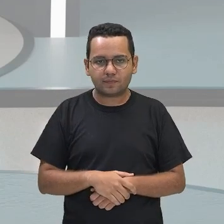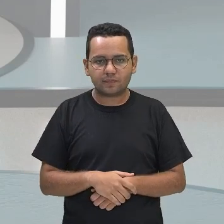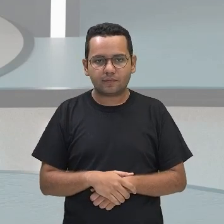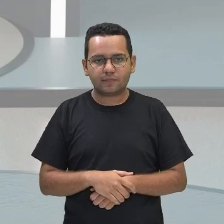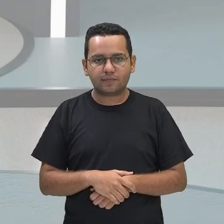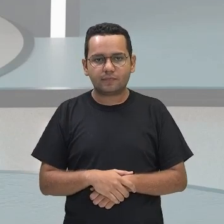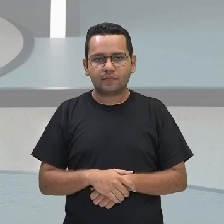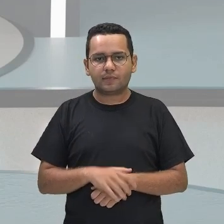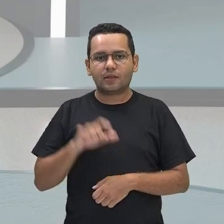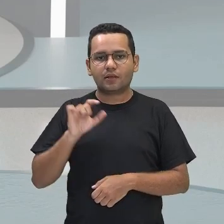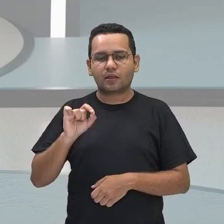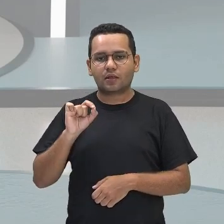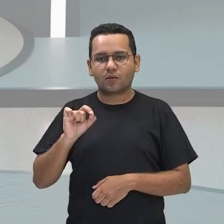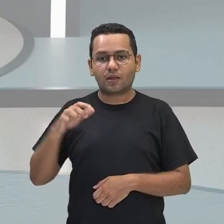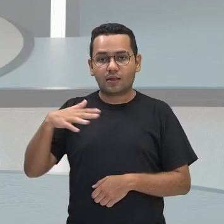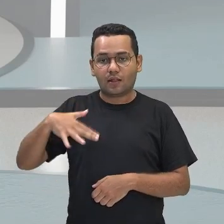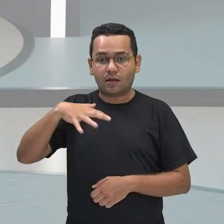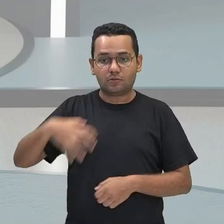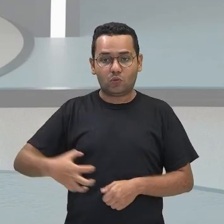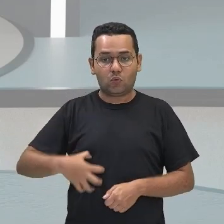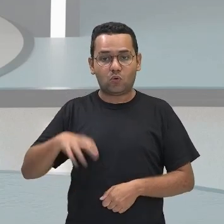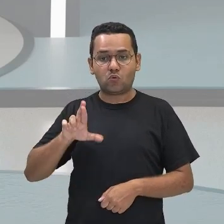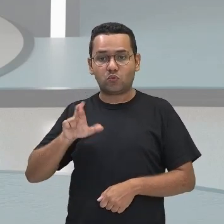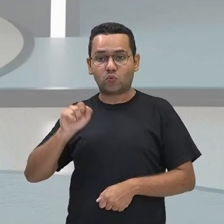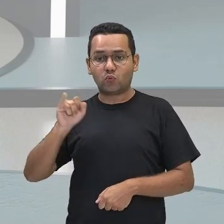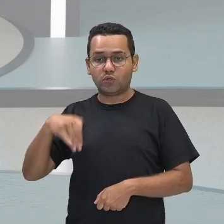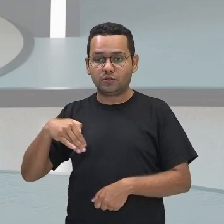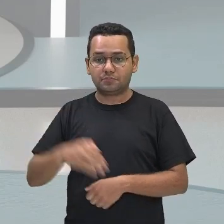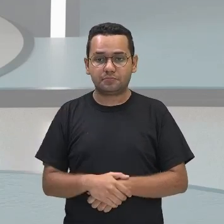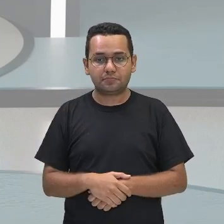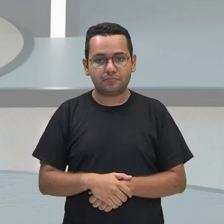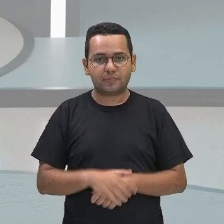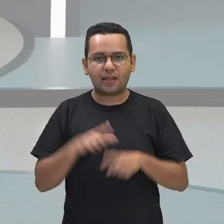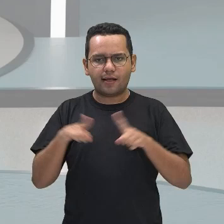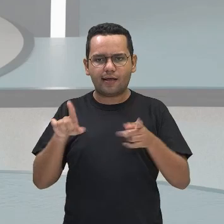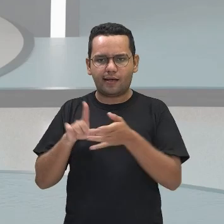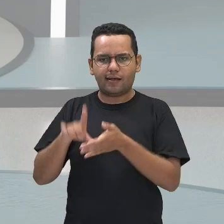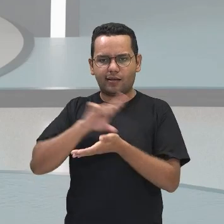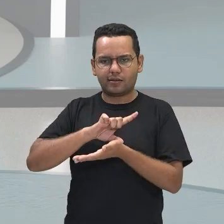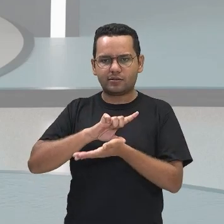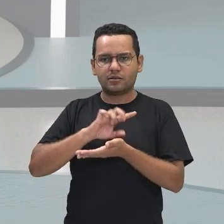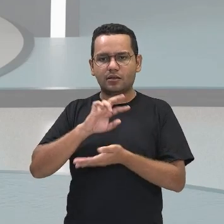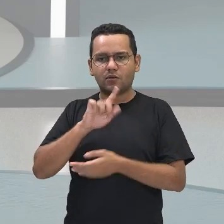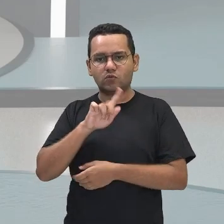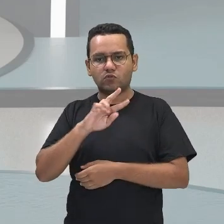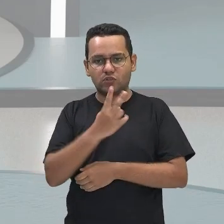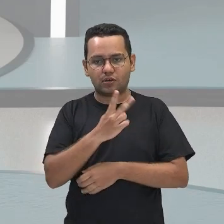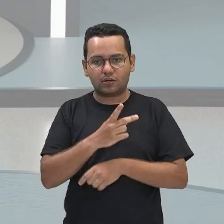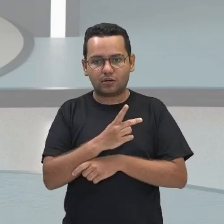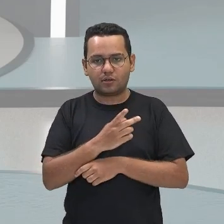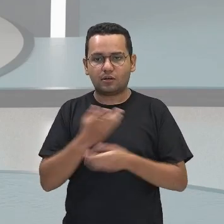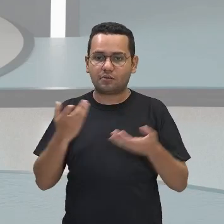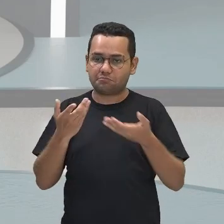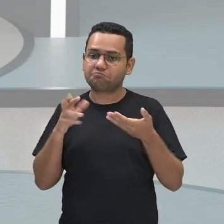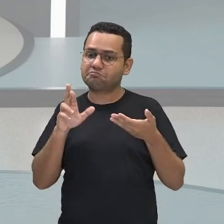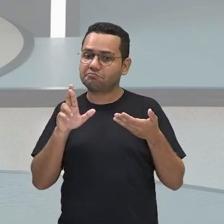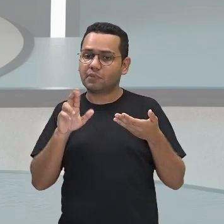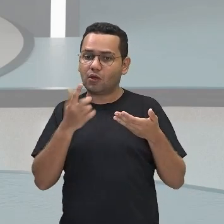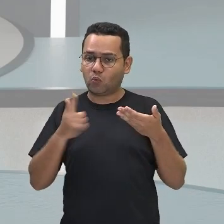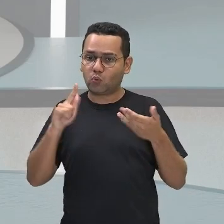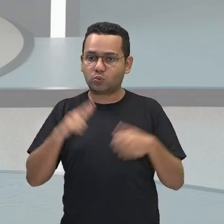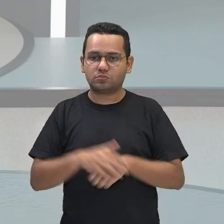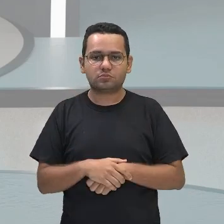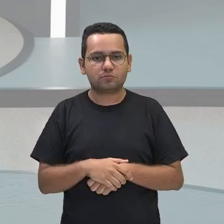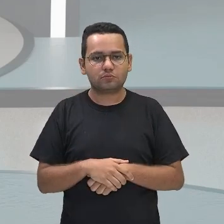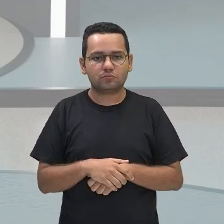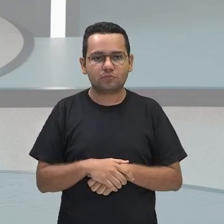ó, já é outro, já não é mais o GH. O GH começou a ficar de lado um pouco, né? Secretado pelo rim, ele estimula a produção